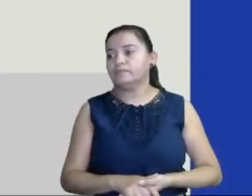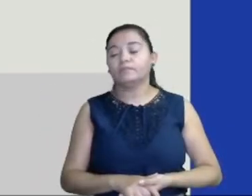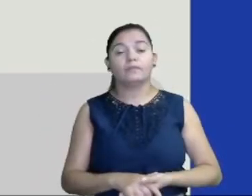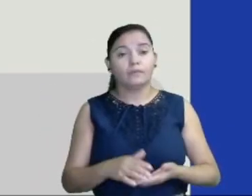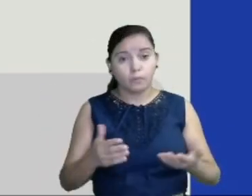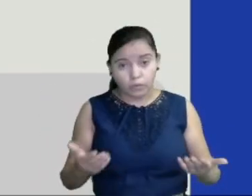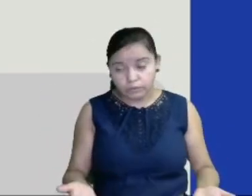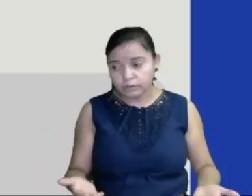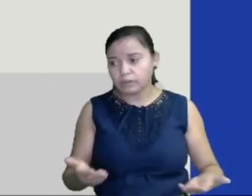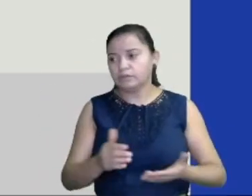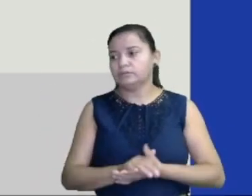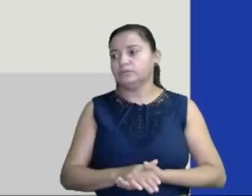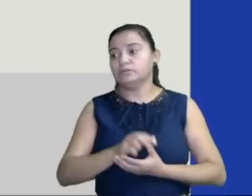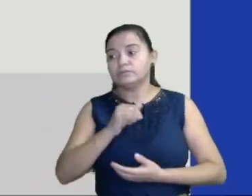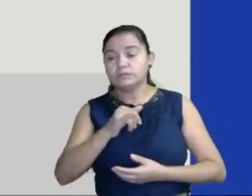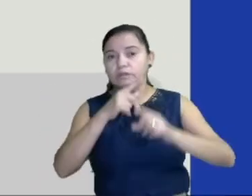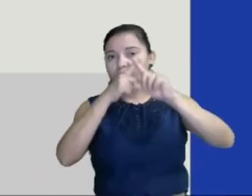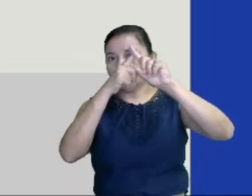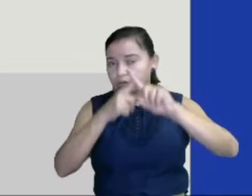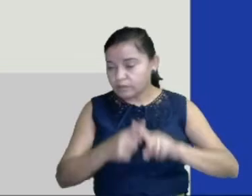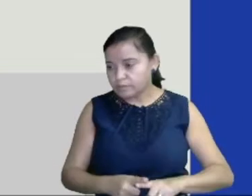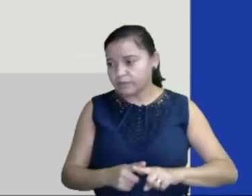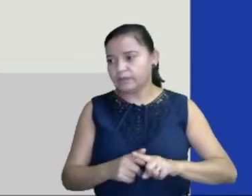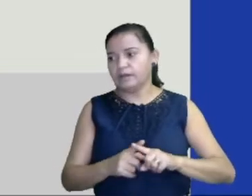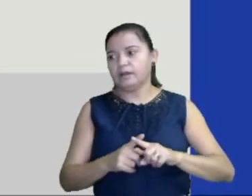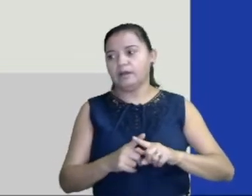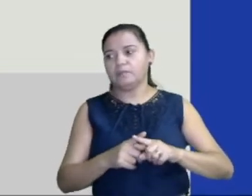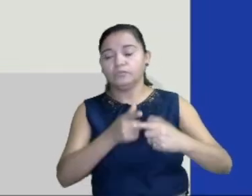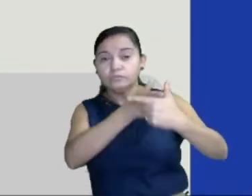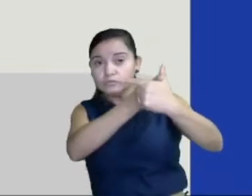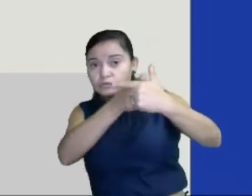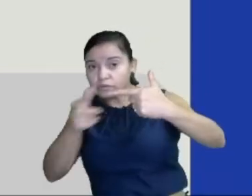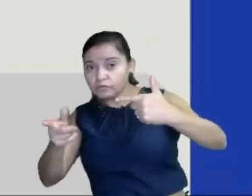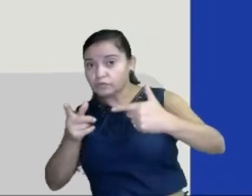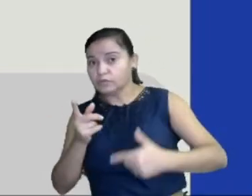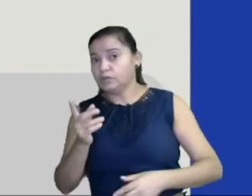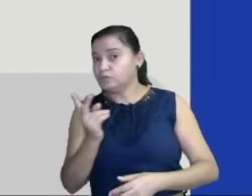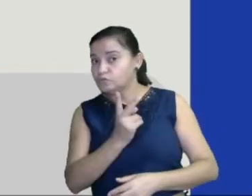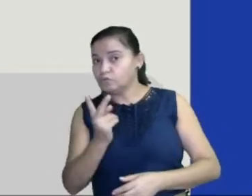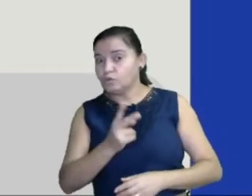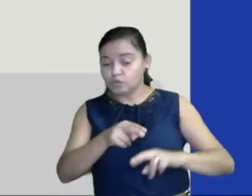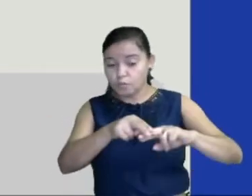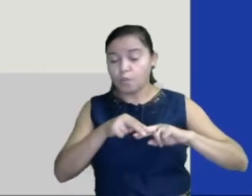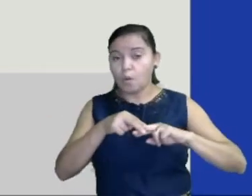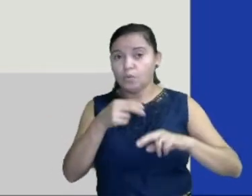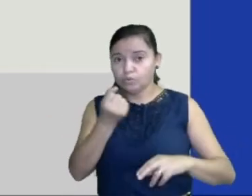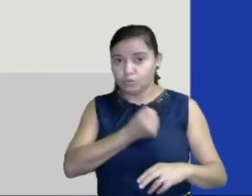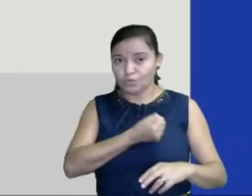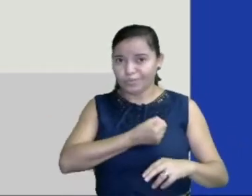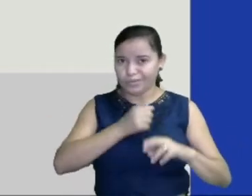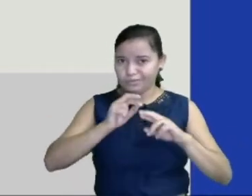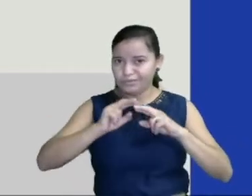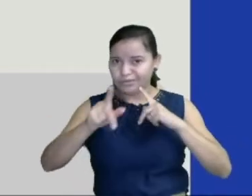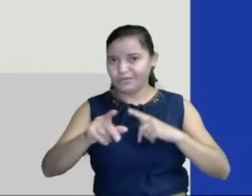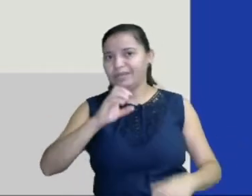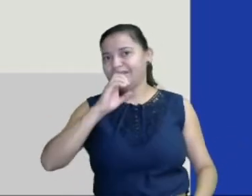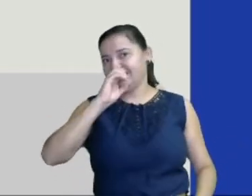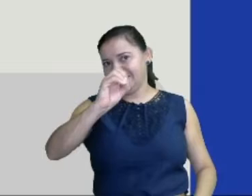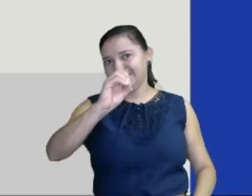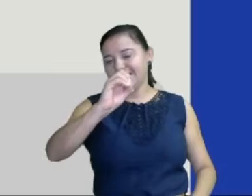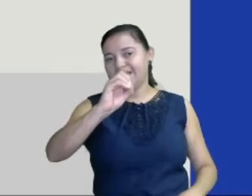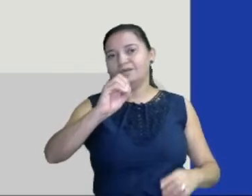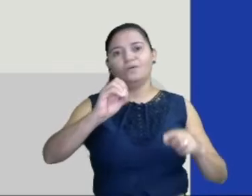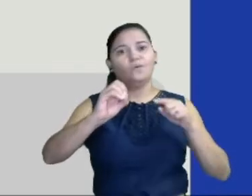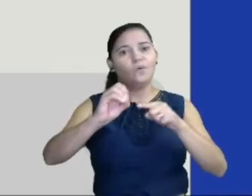portanto se multiplicarmos o dividendo divisor por um número diferente de zero o quociente da